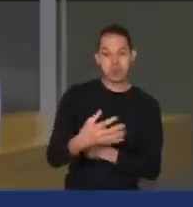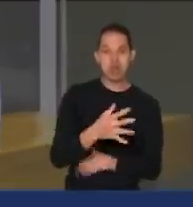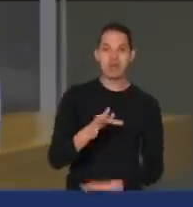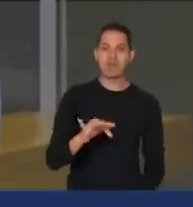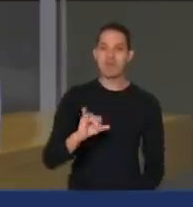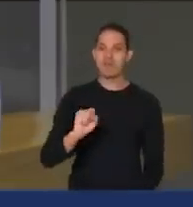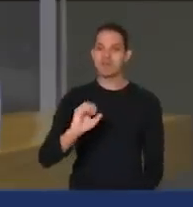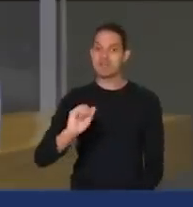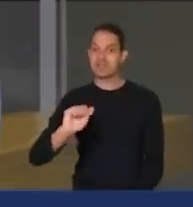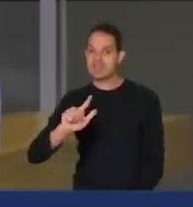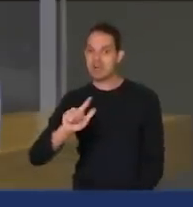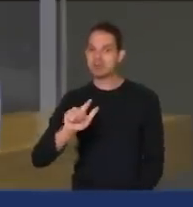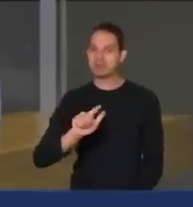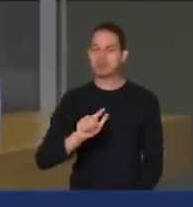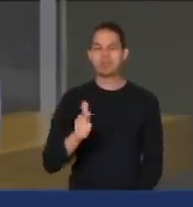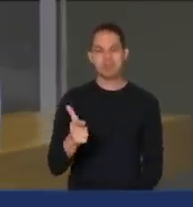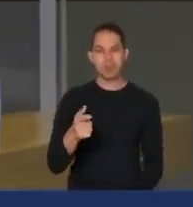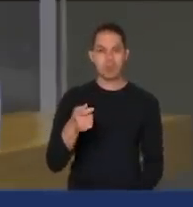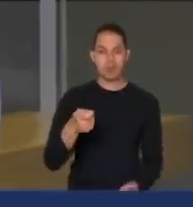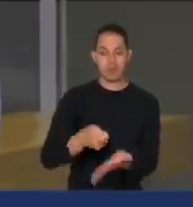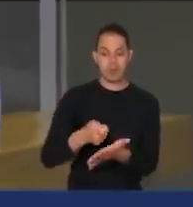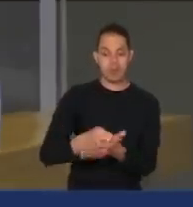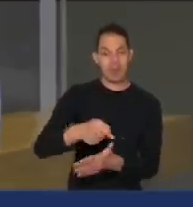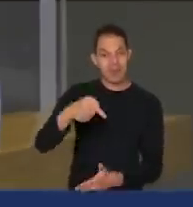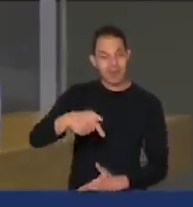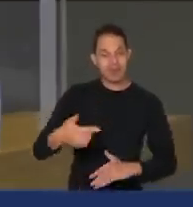senhor presidente, é o dever deste parlamento